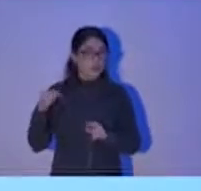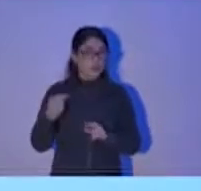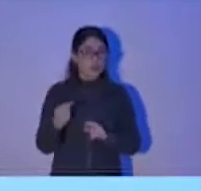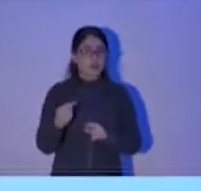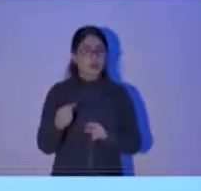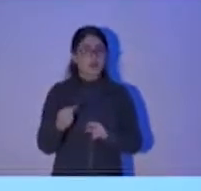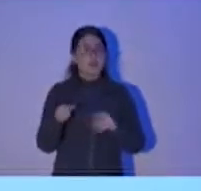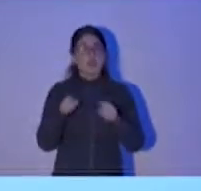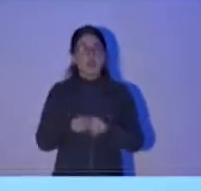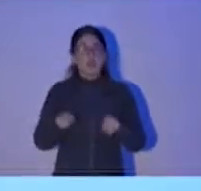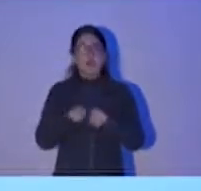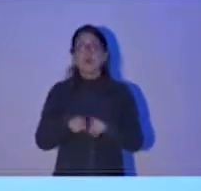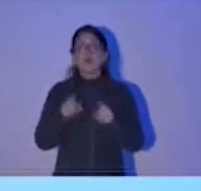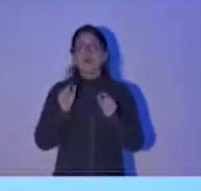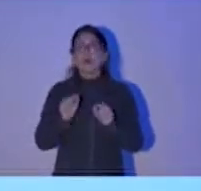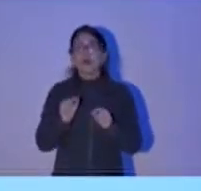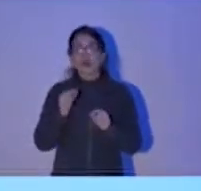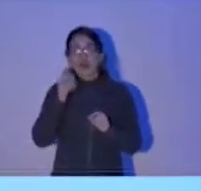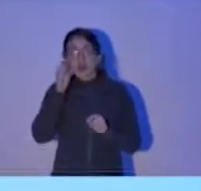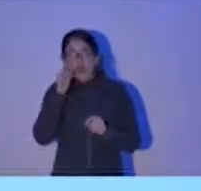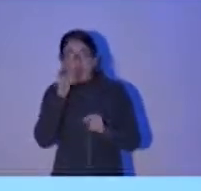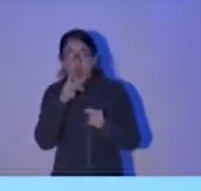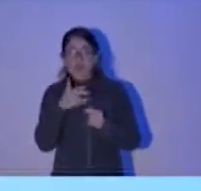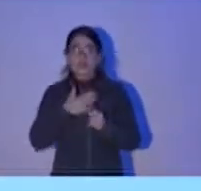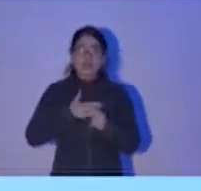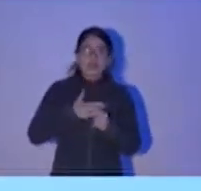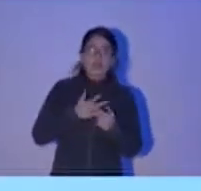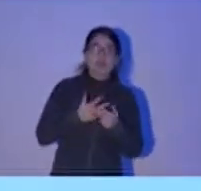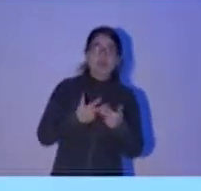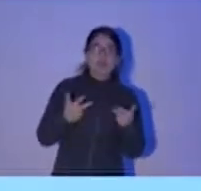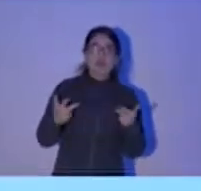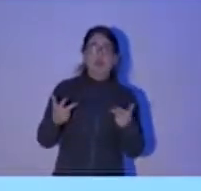também adicionando as minhas curiosidades e as